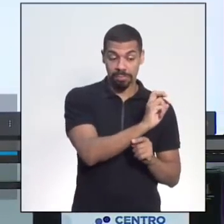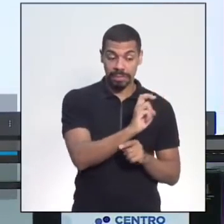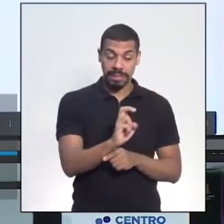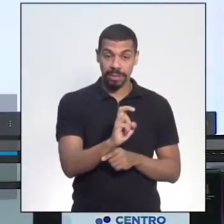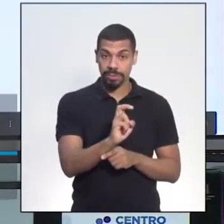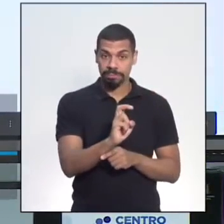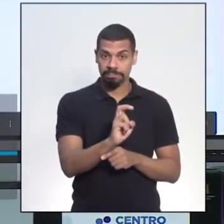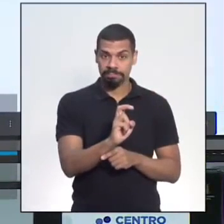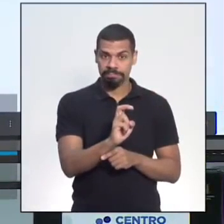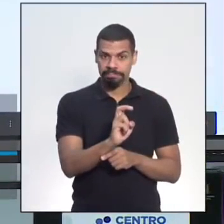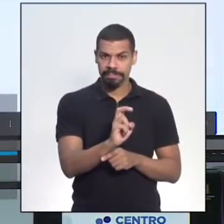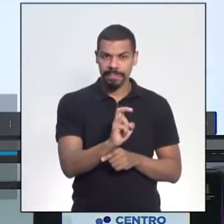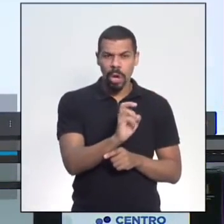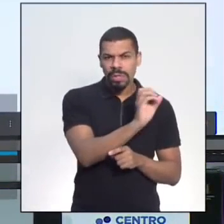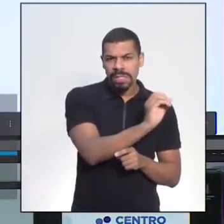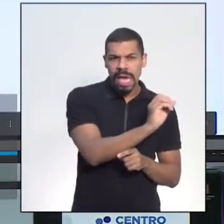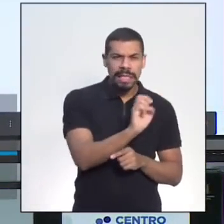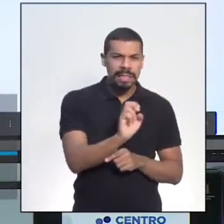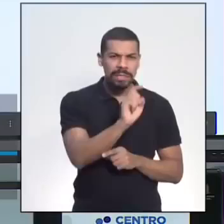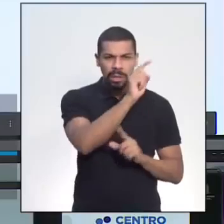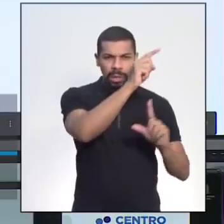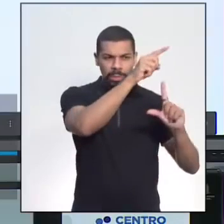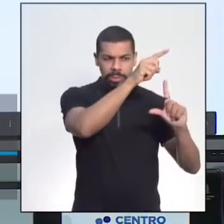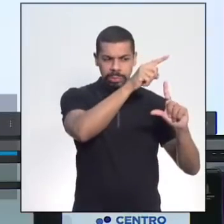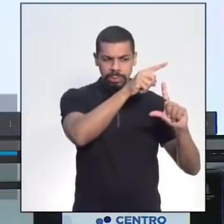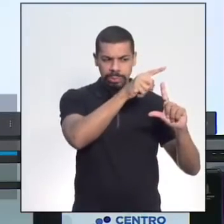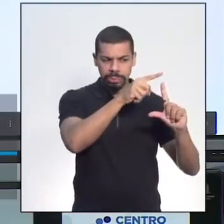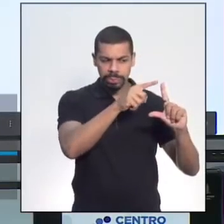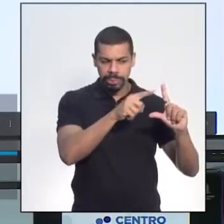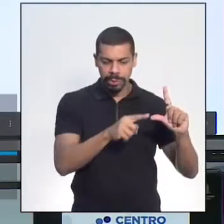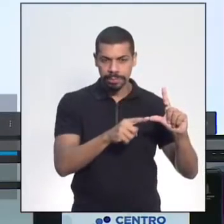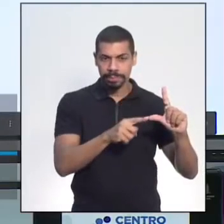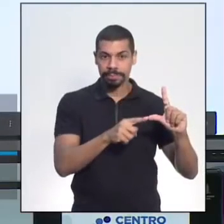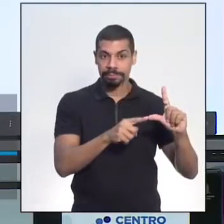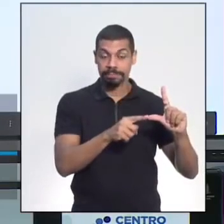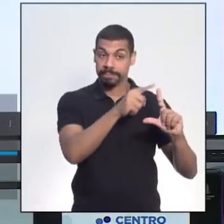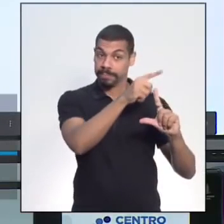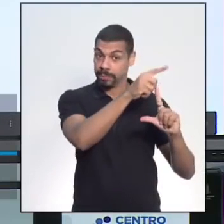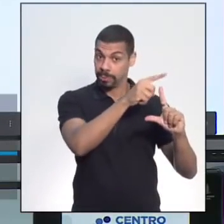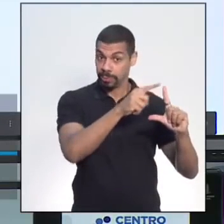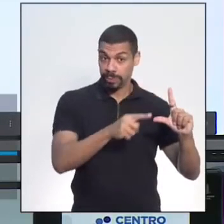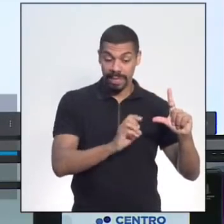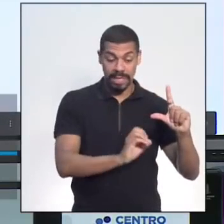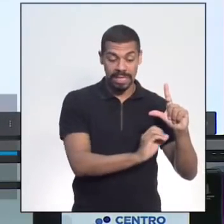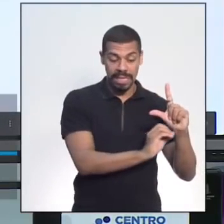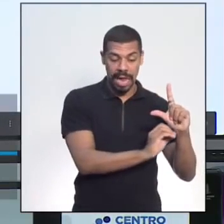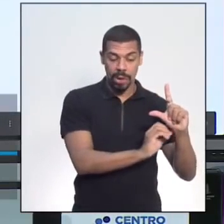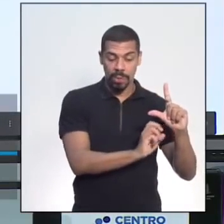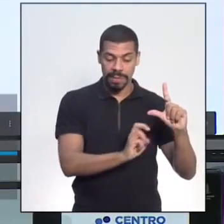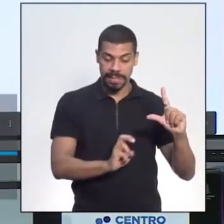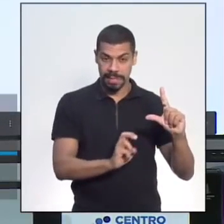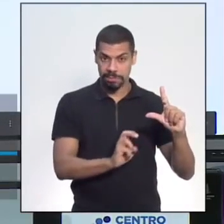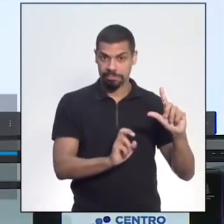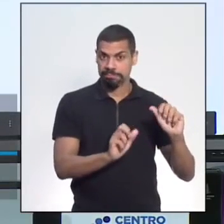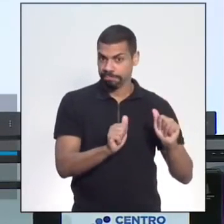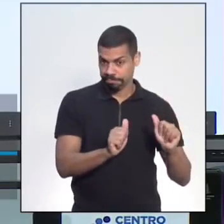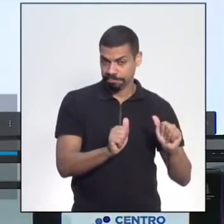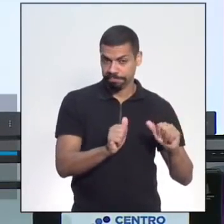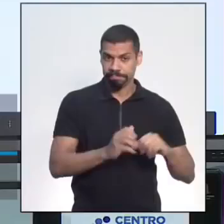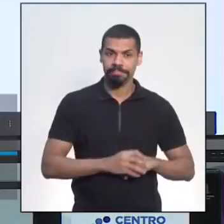nossa função estava descendo. Como ela estava descendo, ela é decrescente. Sim, a velocidade